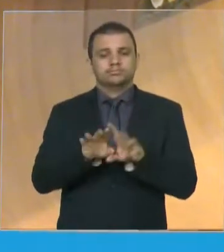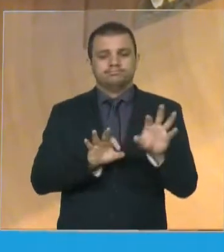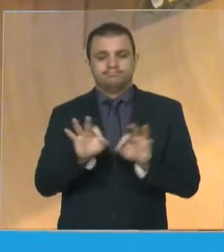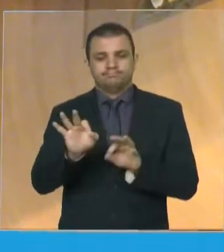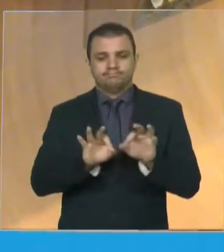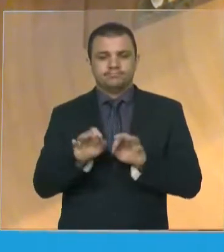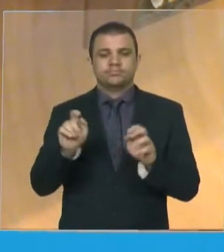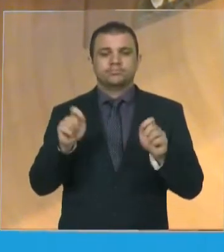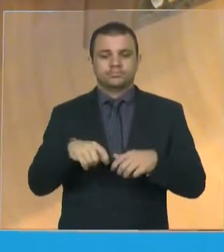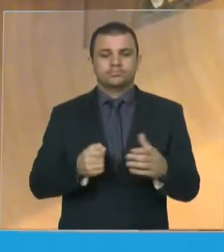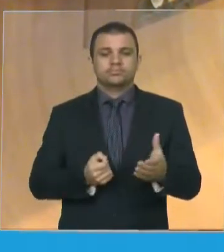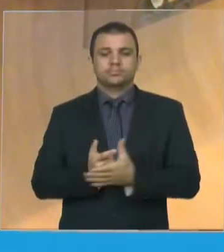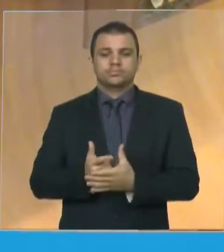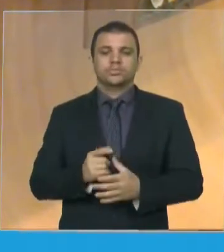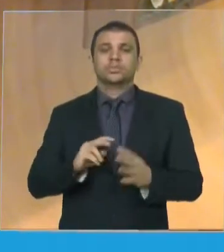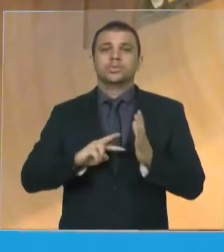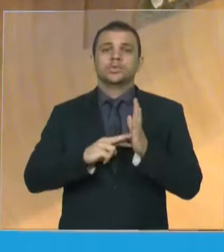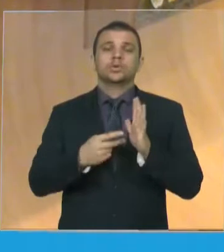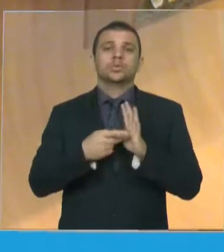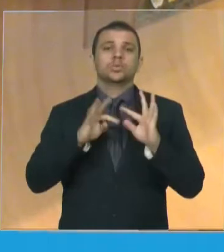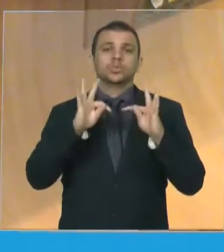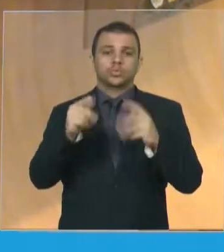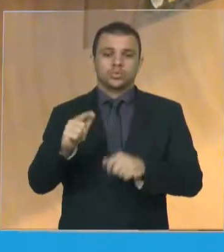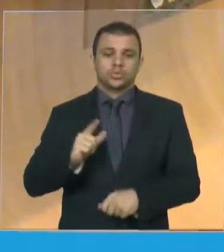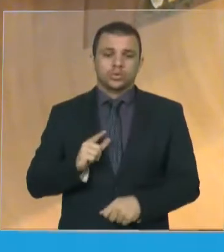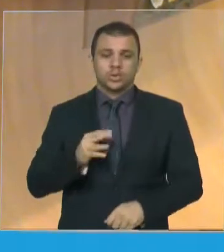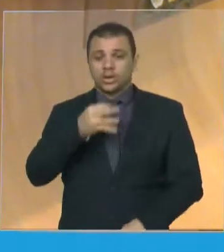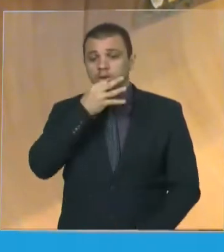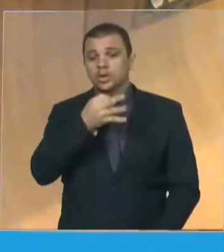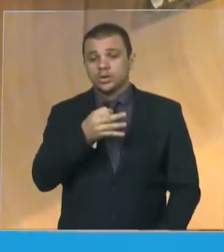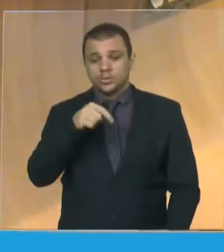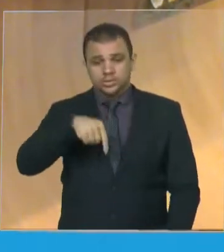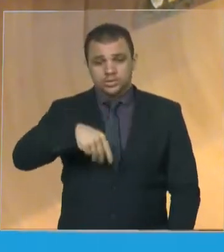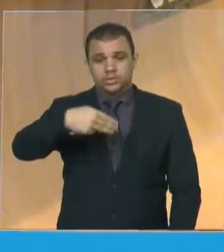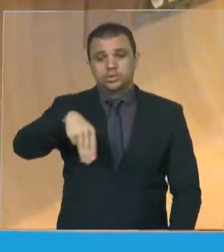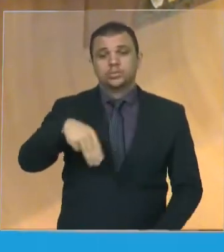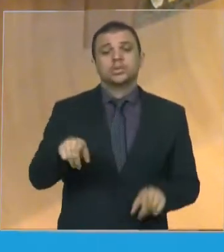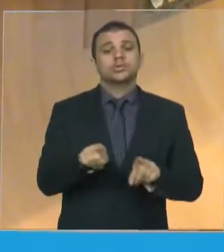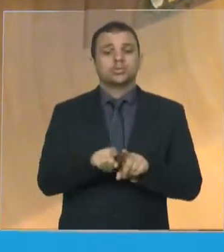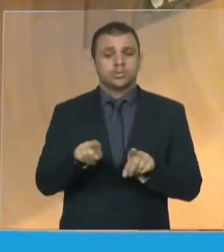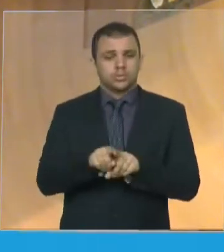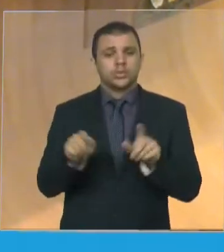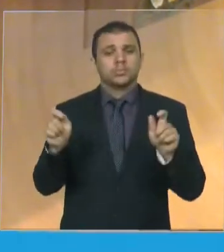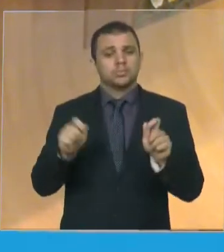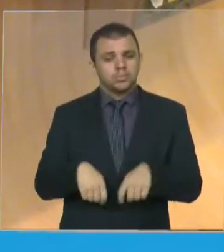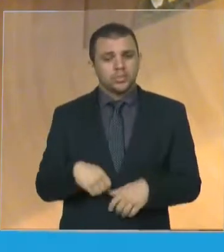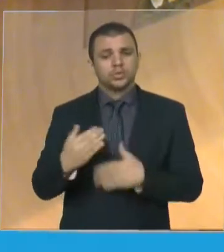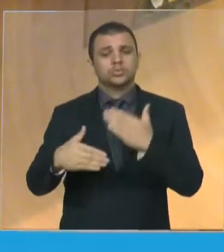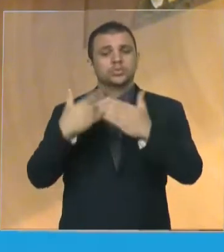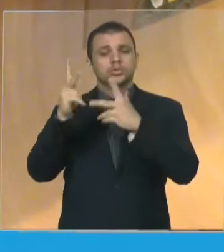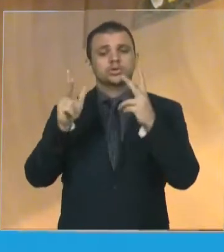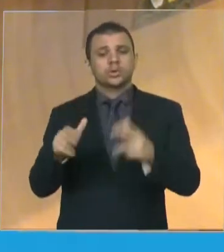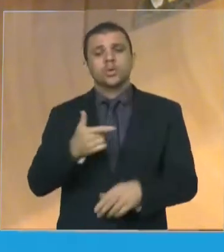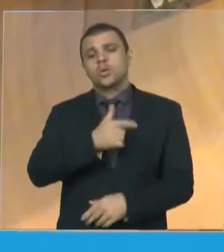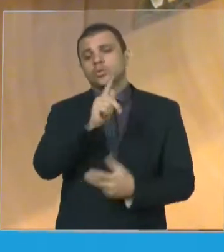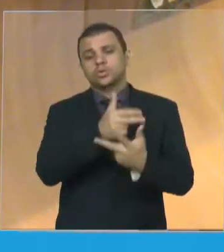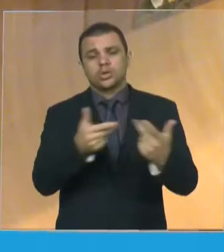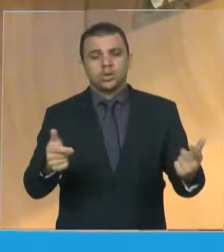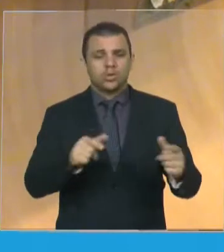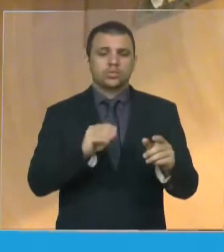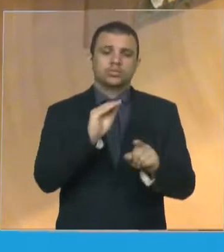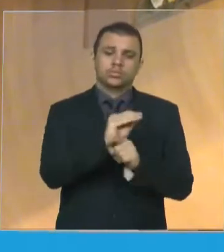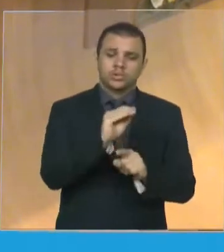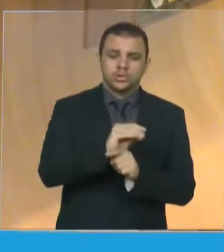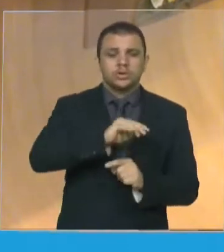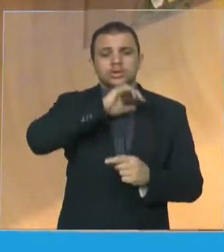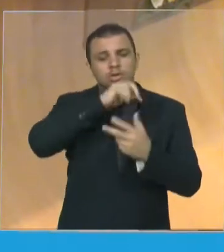Eu acredito que Maranhão também tem esse potencial. Não outras coisas, pecuária, agricultura, o mar que é